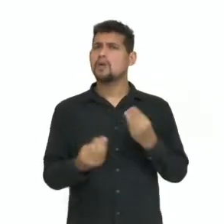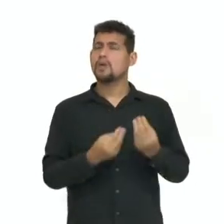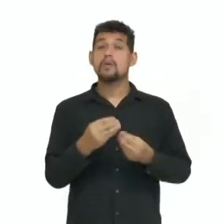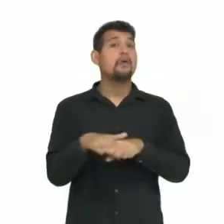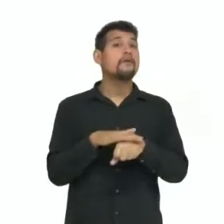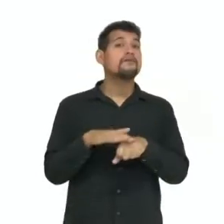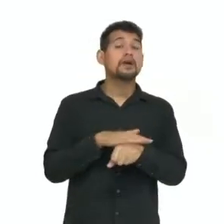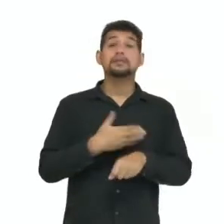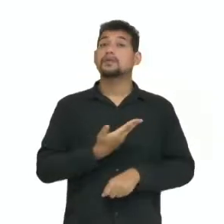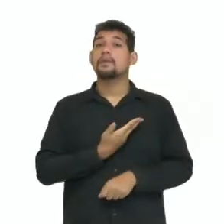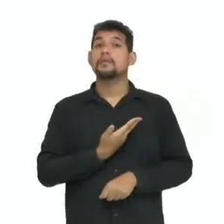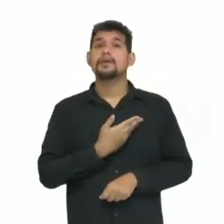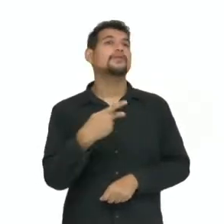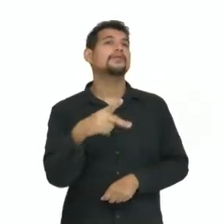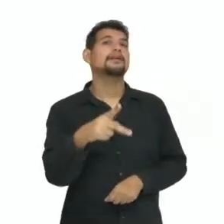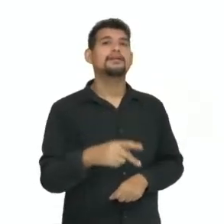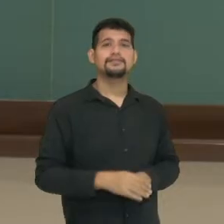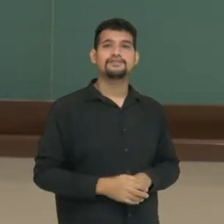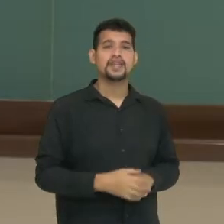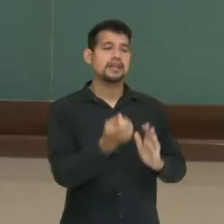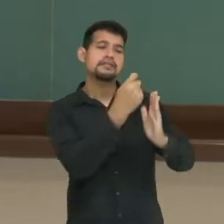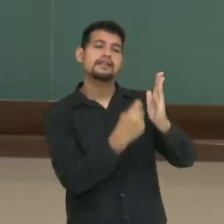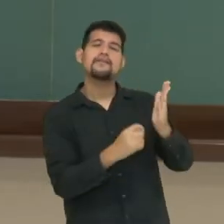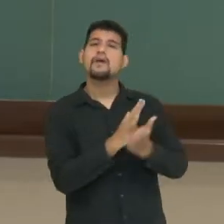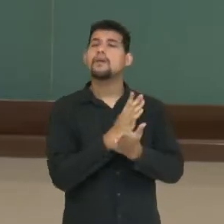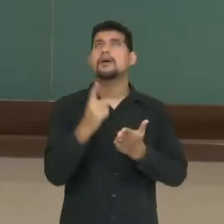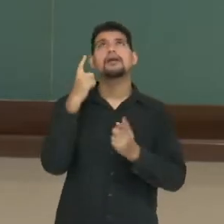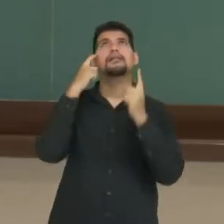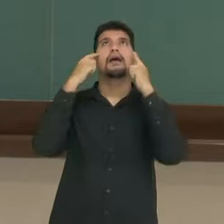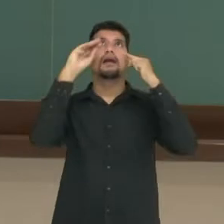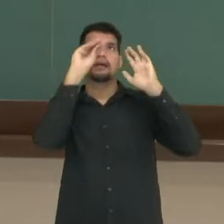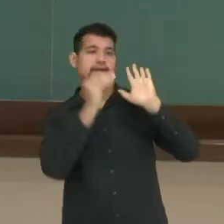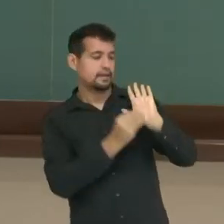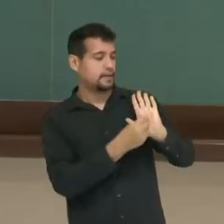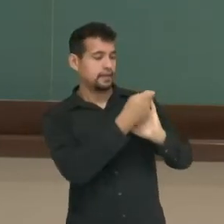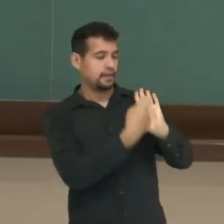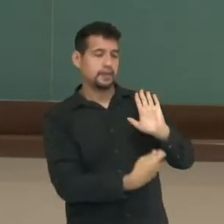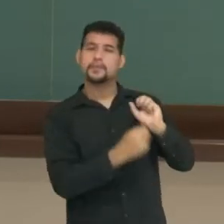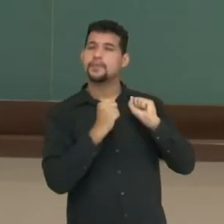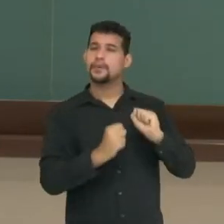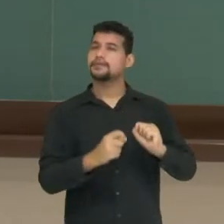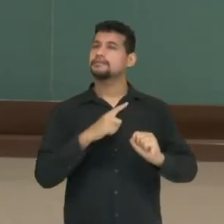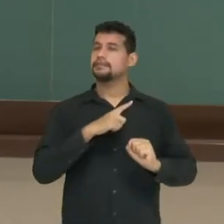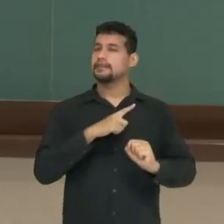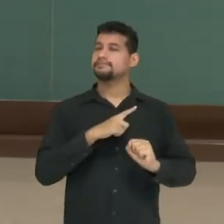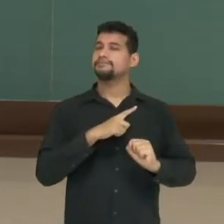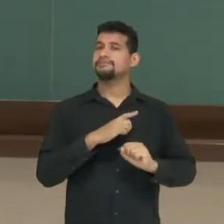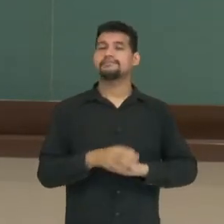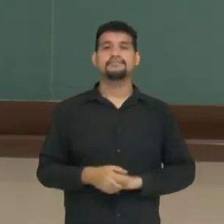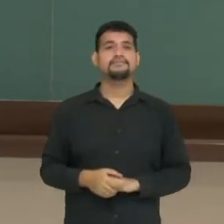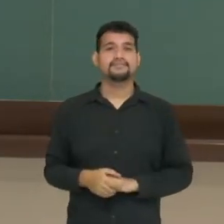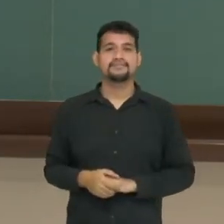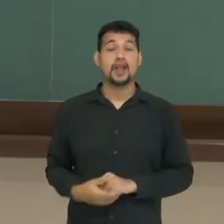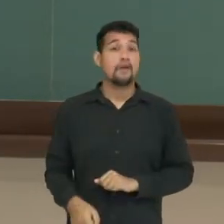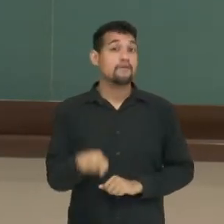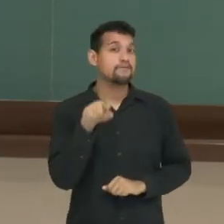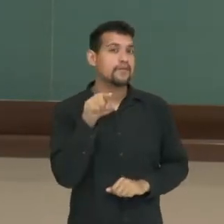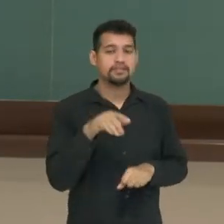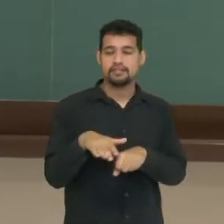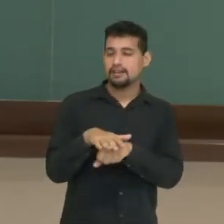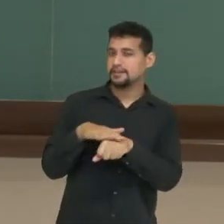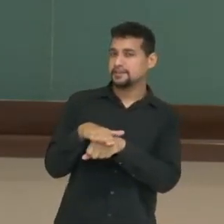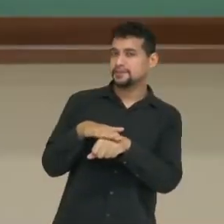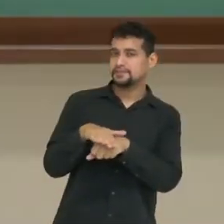Converse com um colega e escreva alguma das possibilidades que possam ser tratadas no editorial. Então, você vai conversar